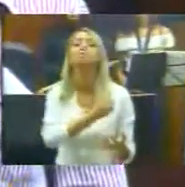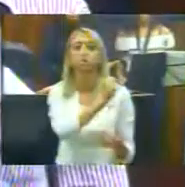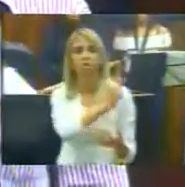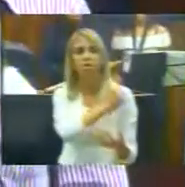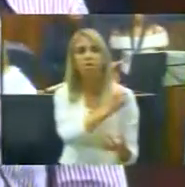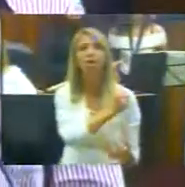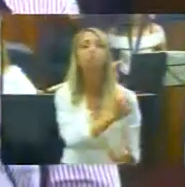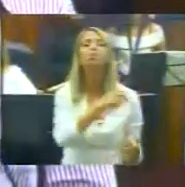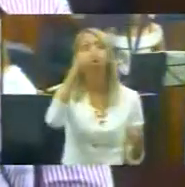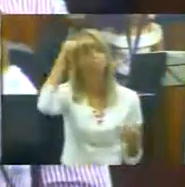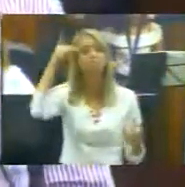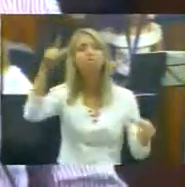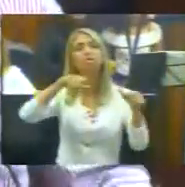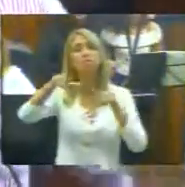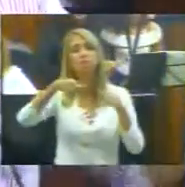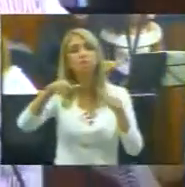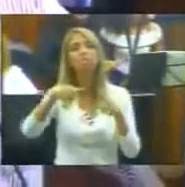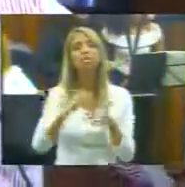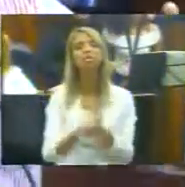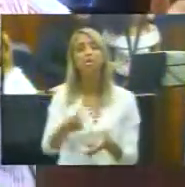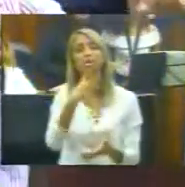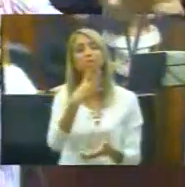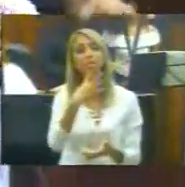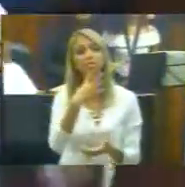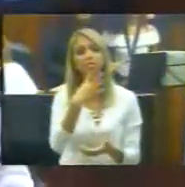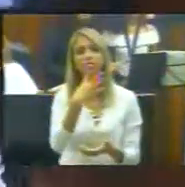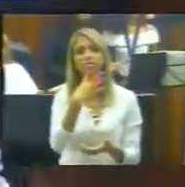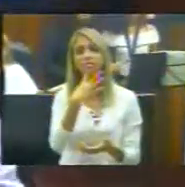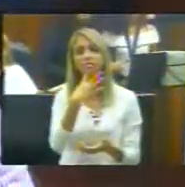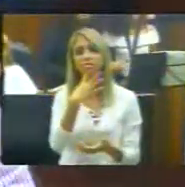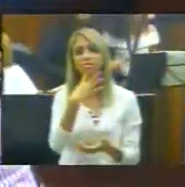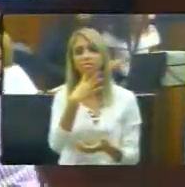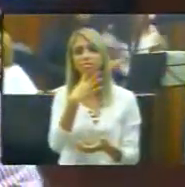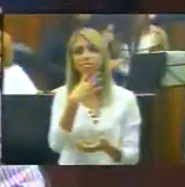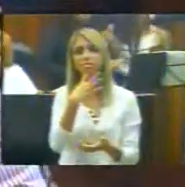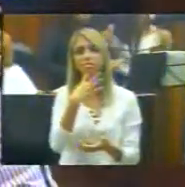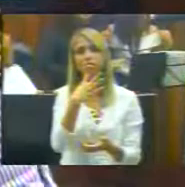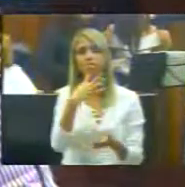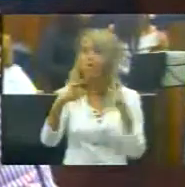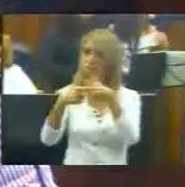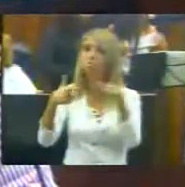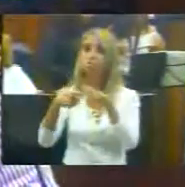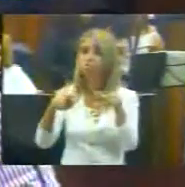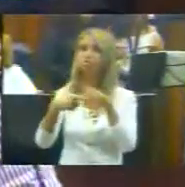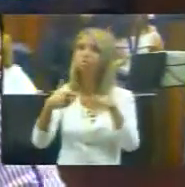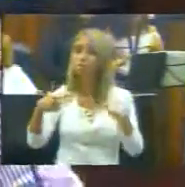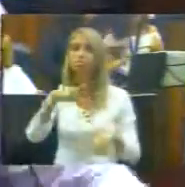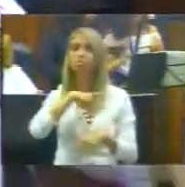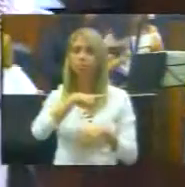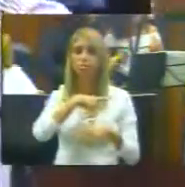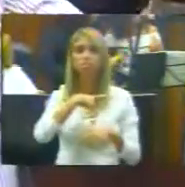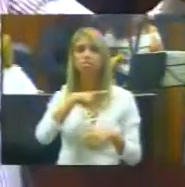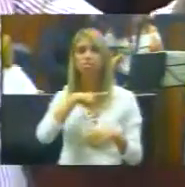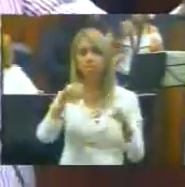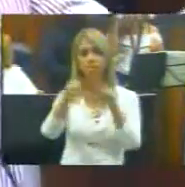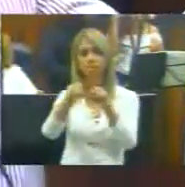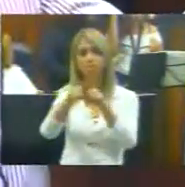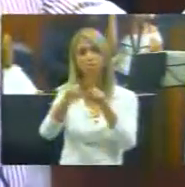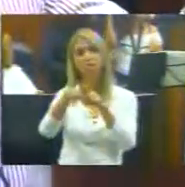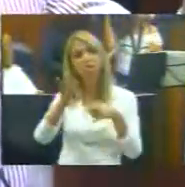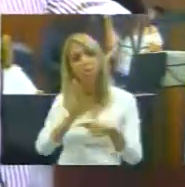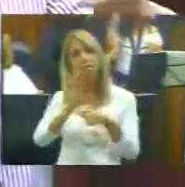servidores, para conhecermos também a nossa falha enquanto rede educacional e para, com a ajuda